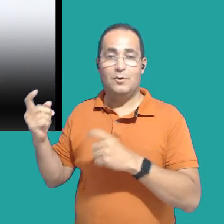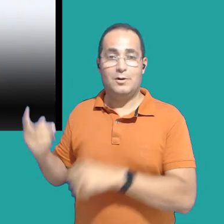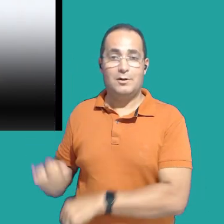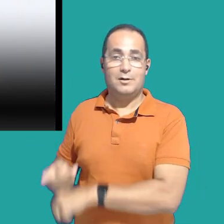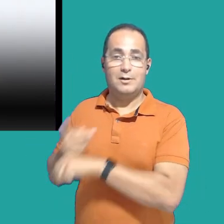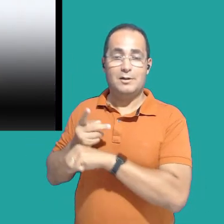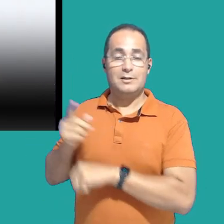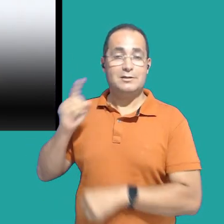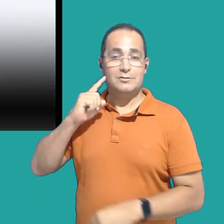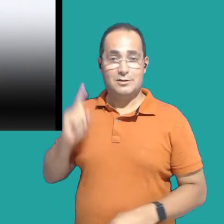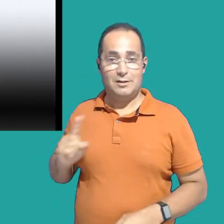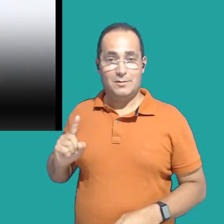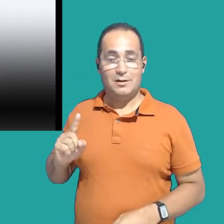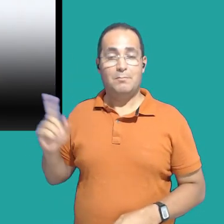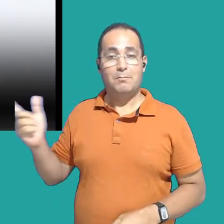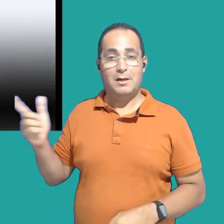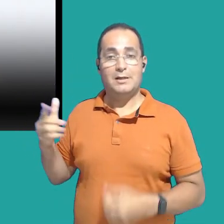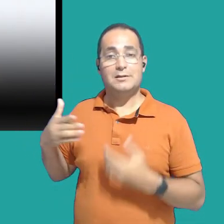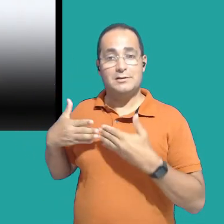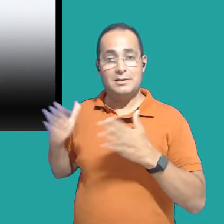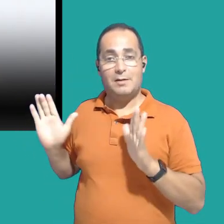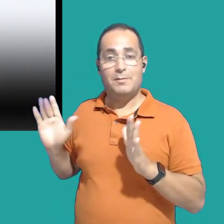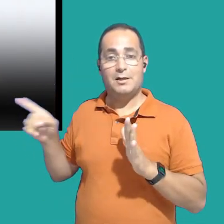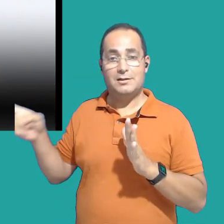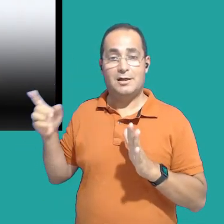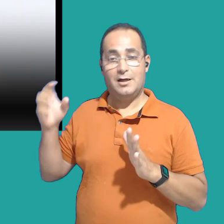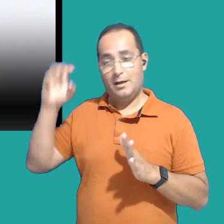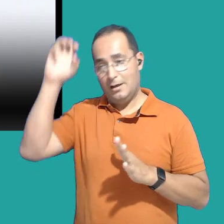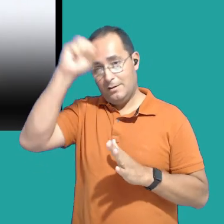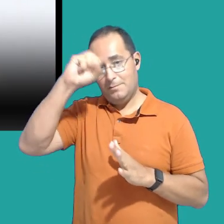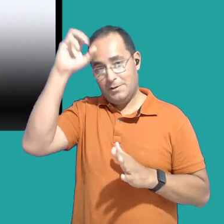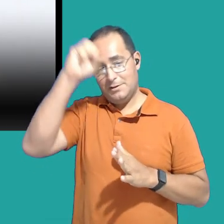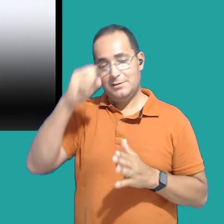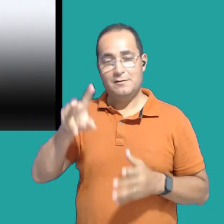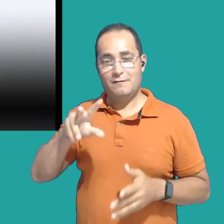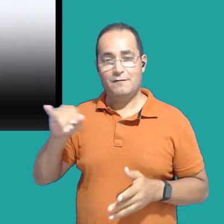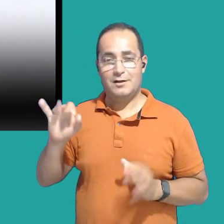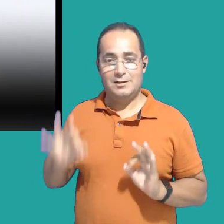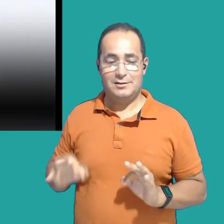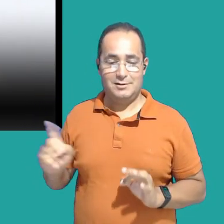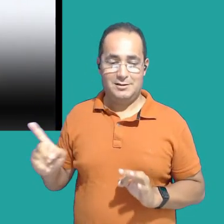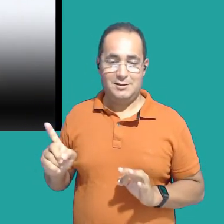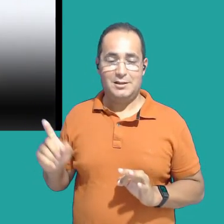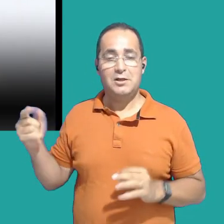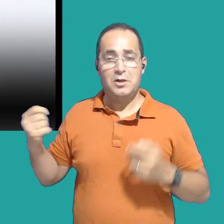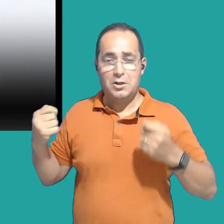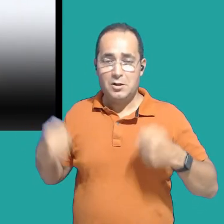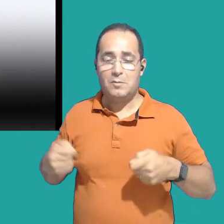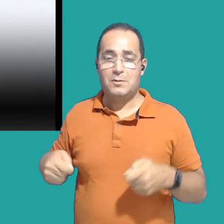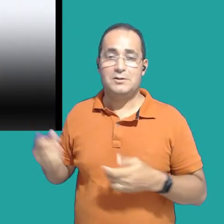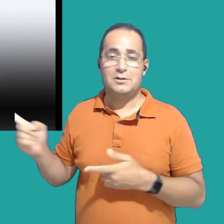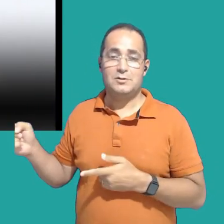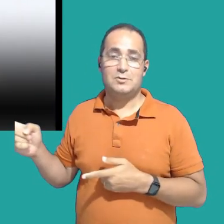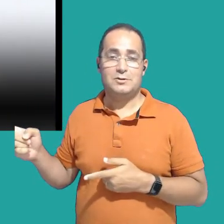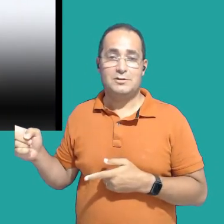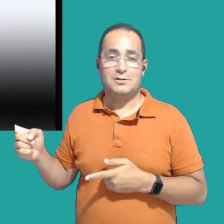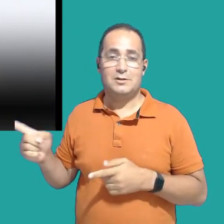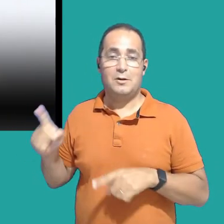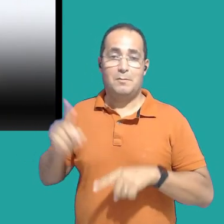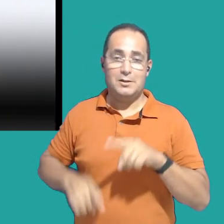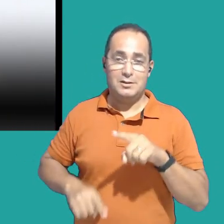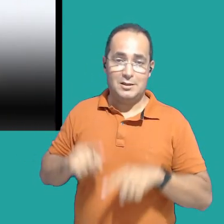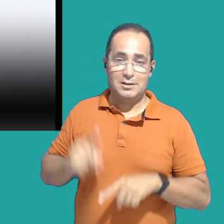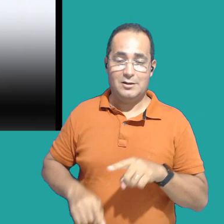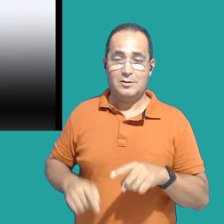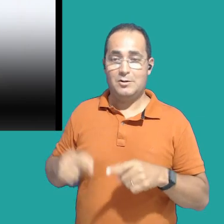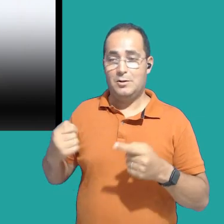preocupou. Se não souber, ao menos vai estar aberta para aprender. Então, se eu uhum. disser, olha, eu preciso disso para ter acesso